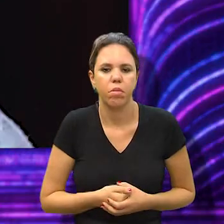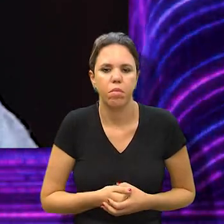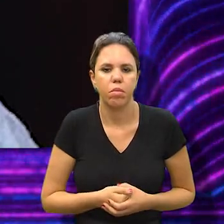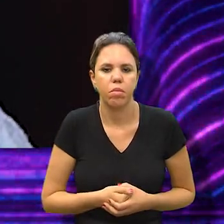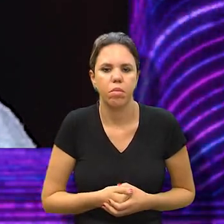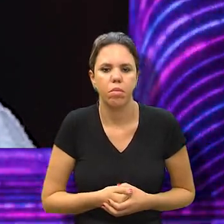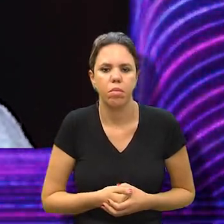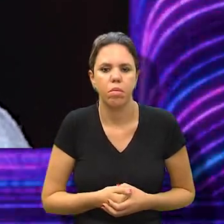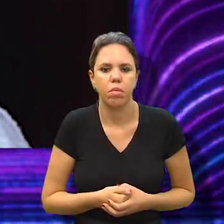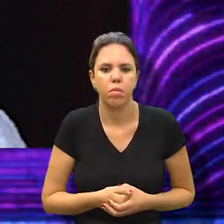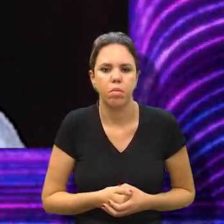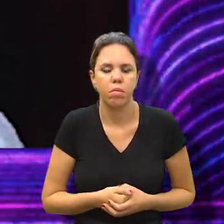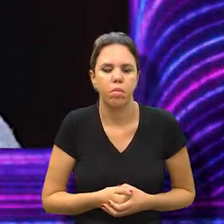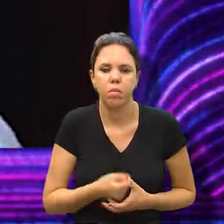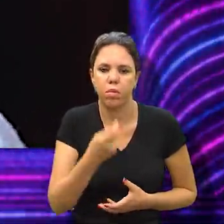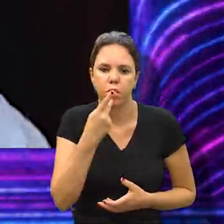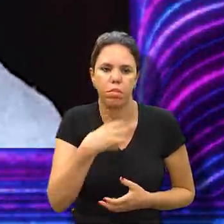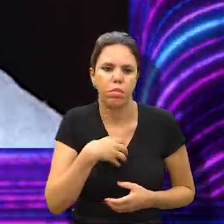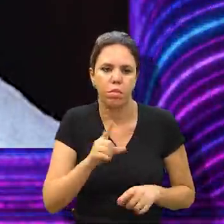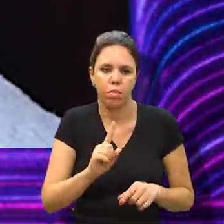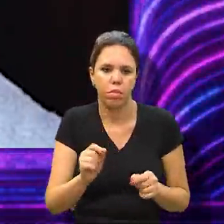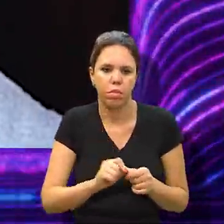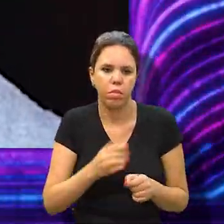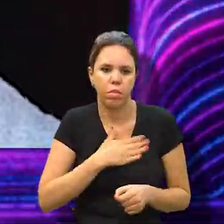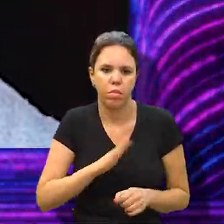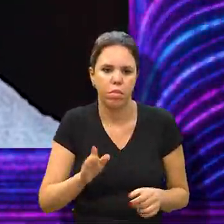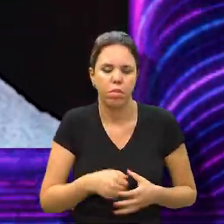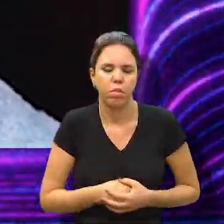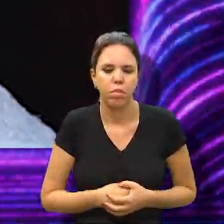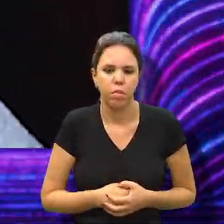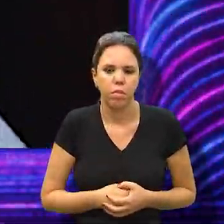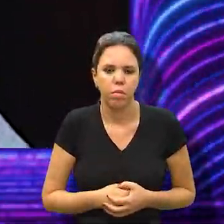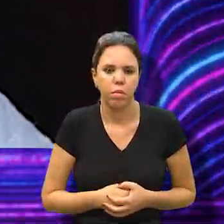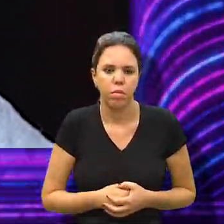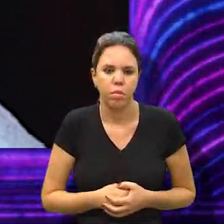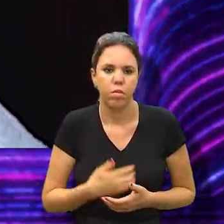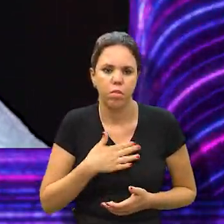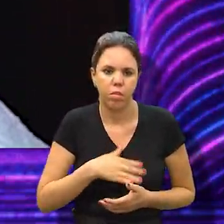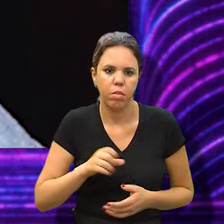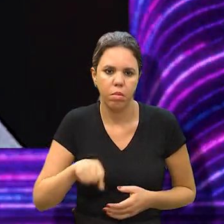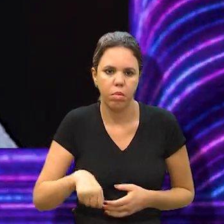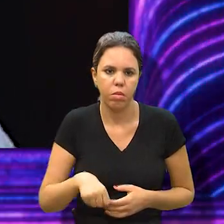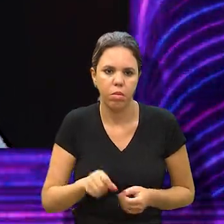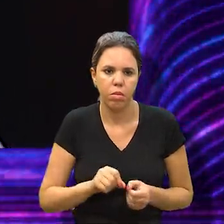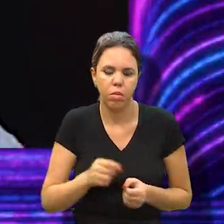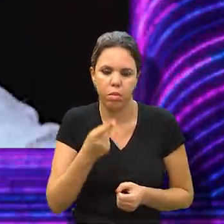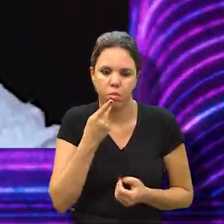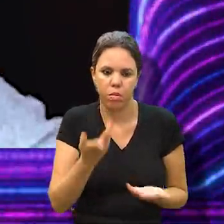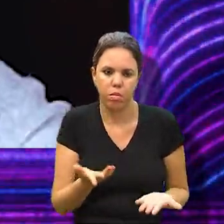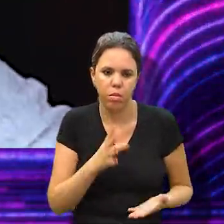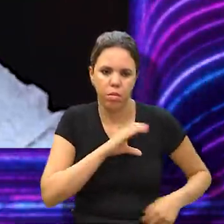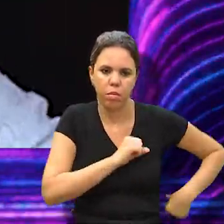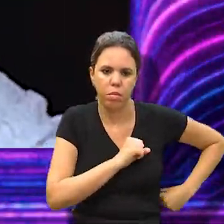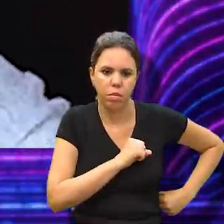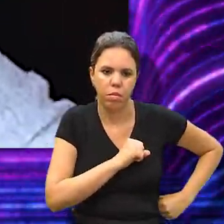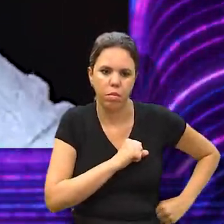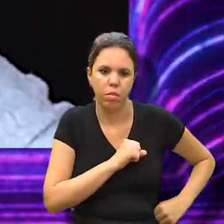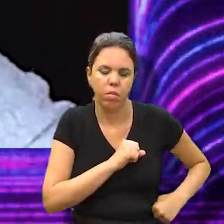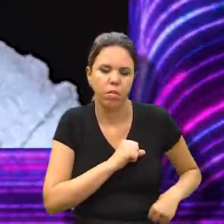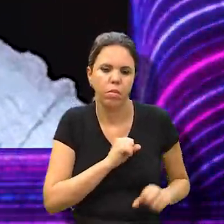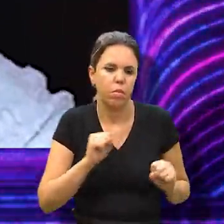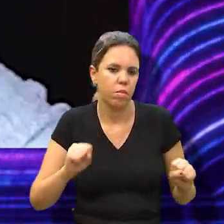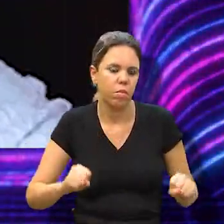aqui. Mas, às vezes, ele não fala o motivo dele não ter gostado ou o motivo dele ter gostado. Ele simplesmente fala, amei essa